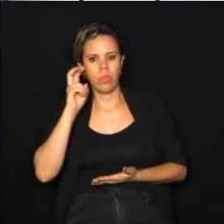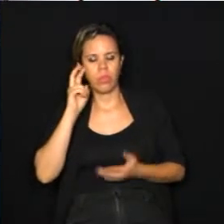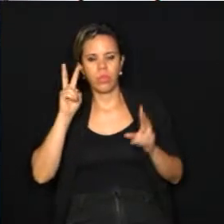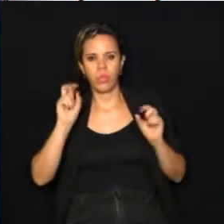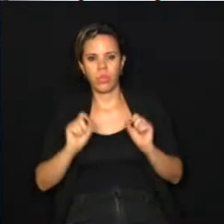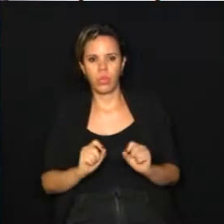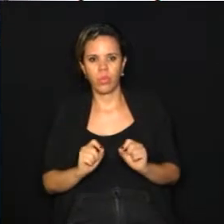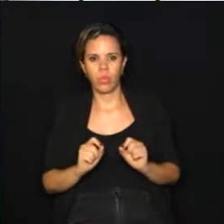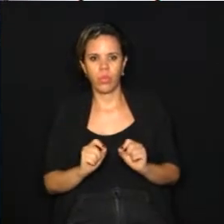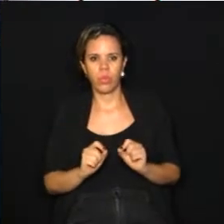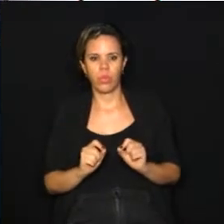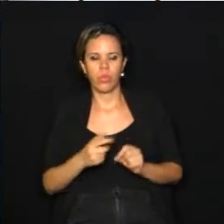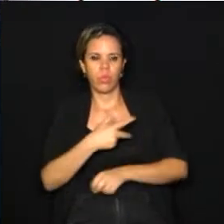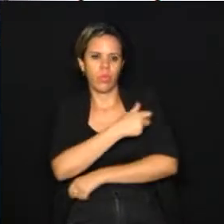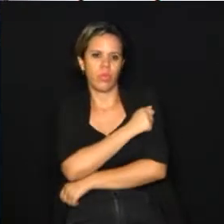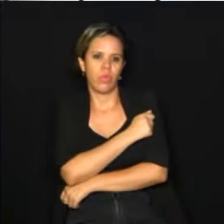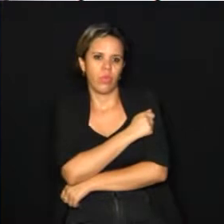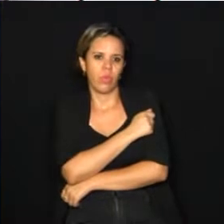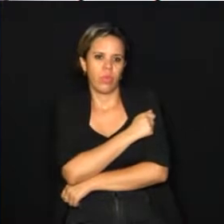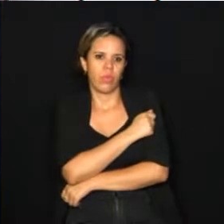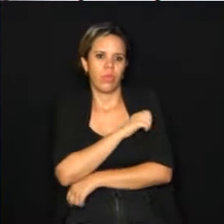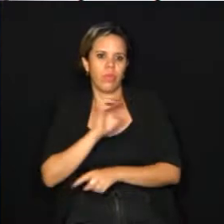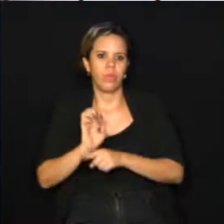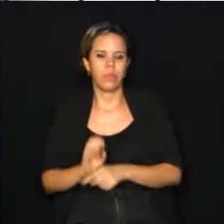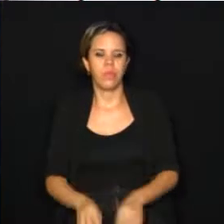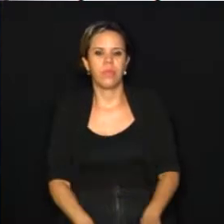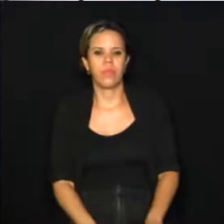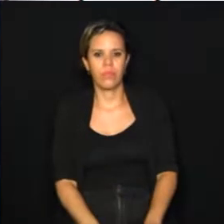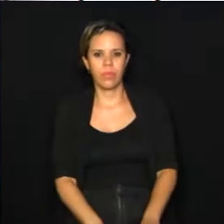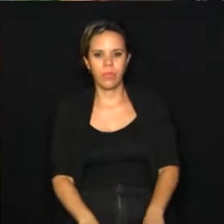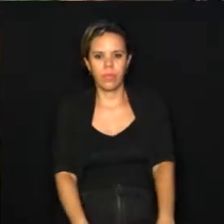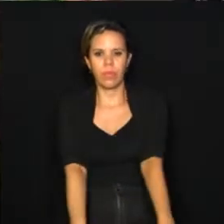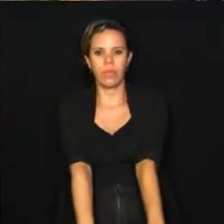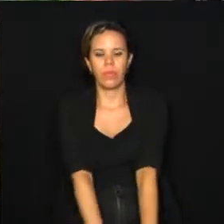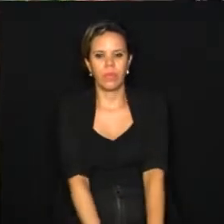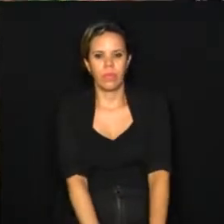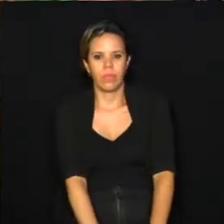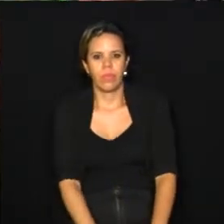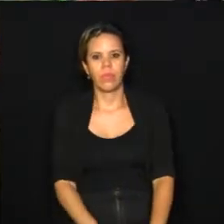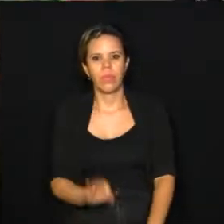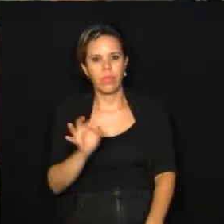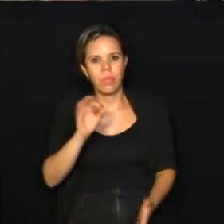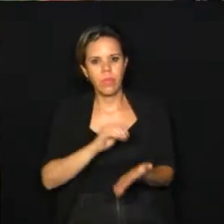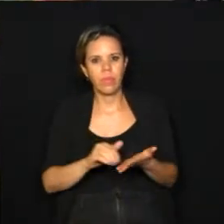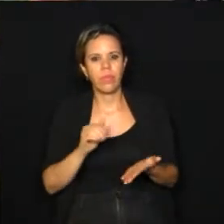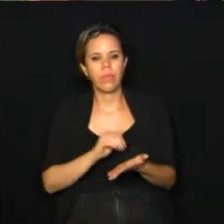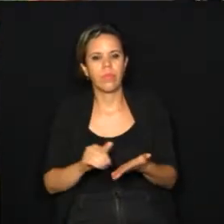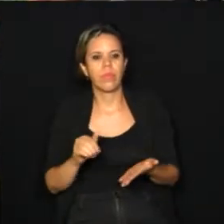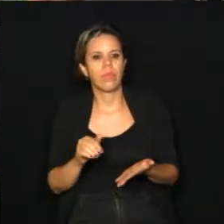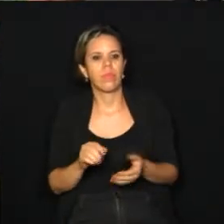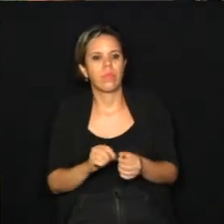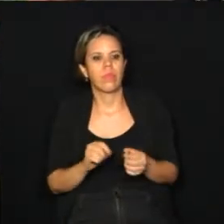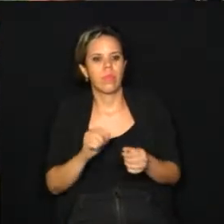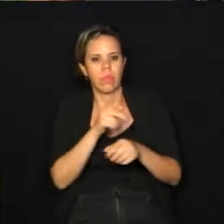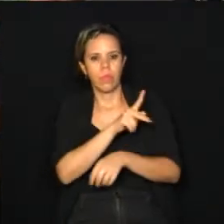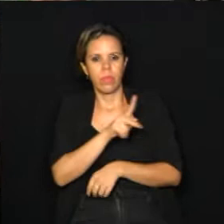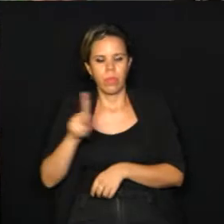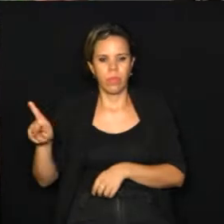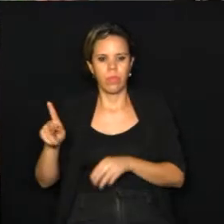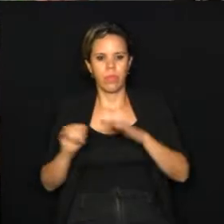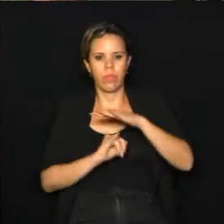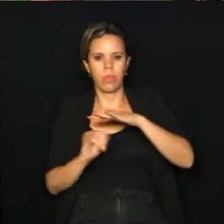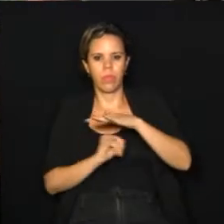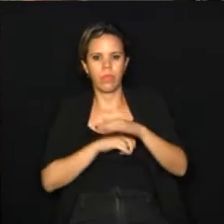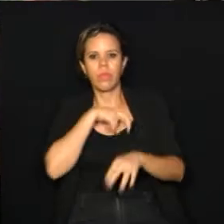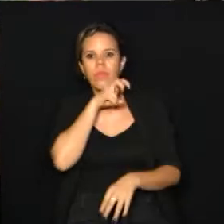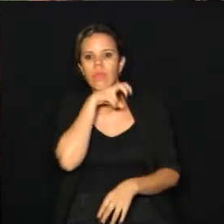respeito dessa questão da vacinação em nosso estado. Juntamente com o secretário Jean Gorenstein, o presidente do Instituto